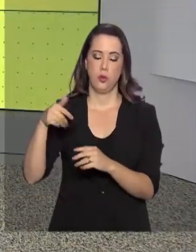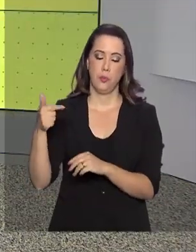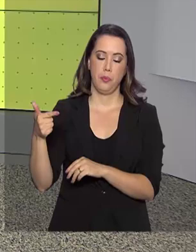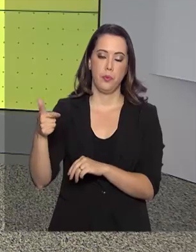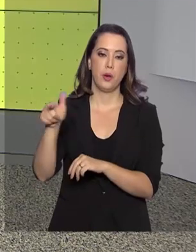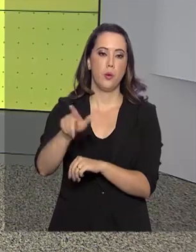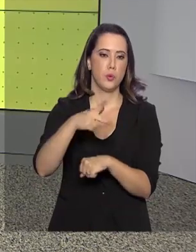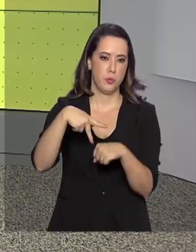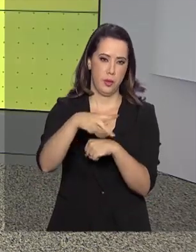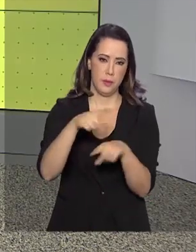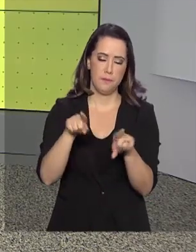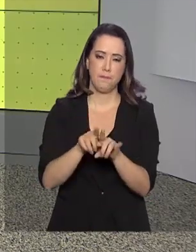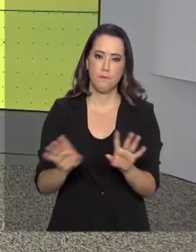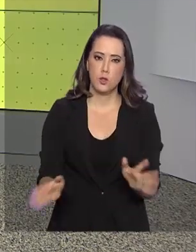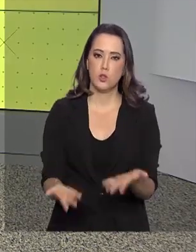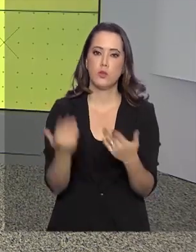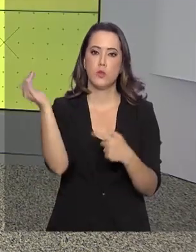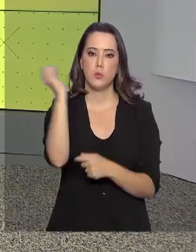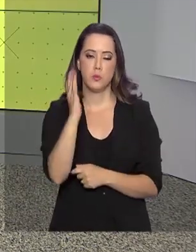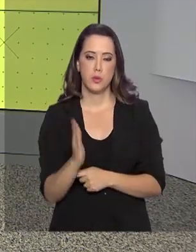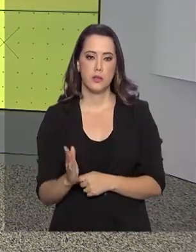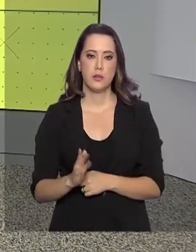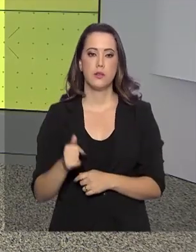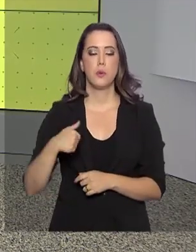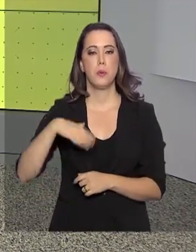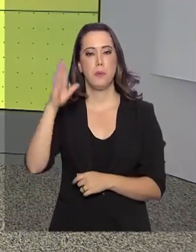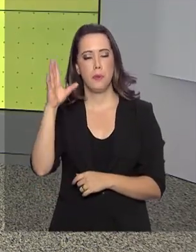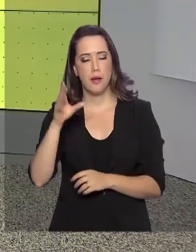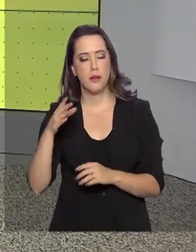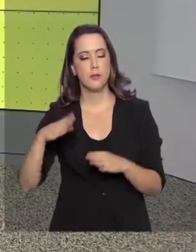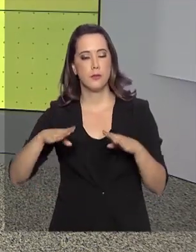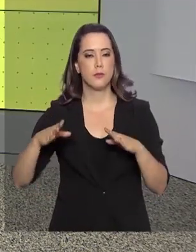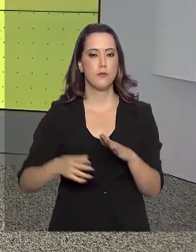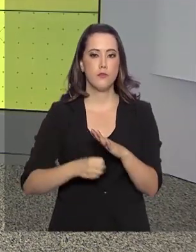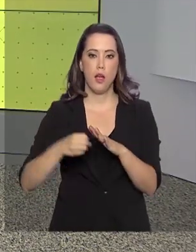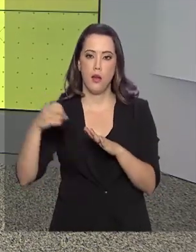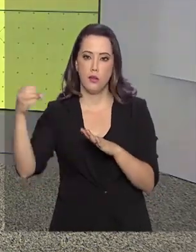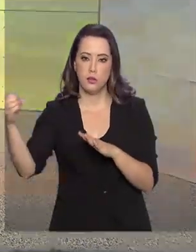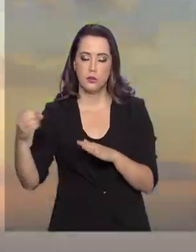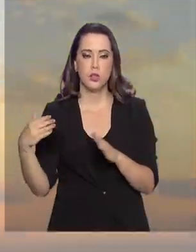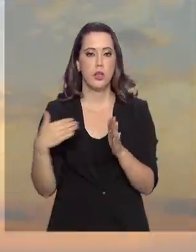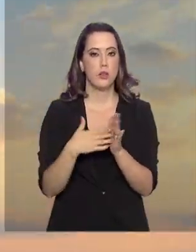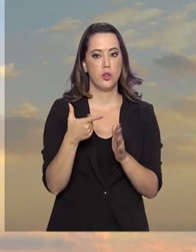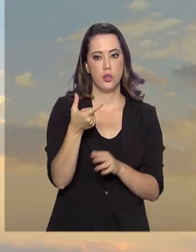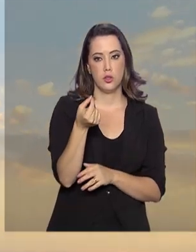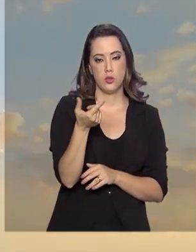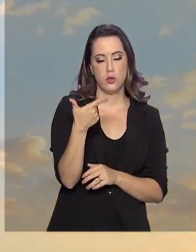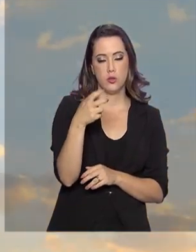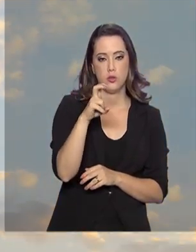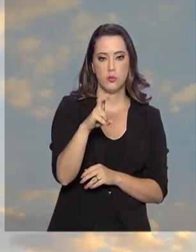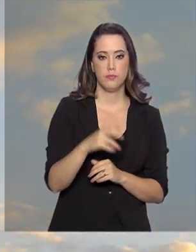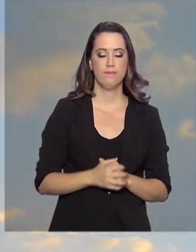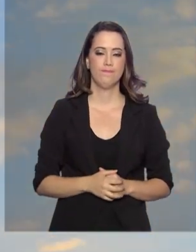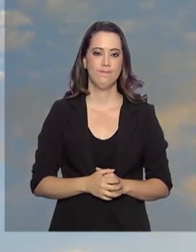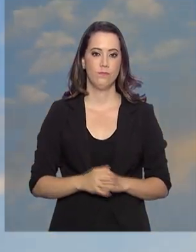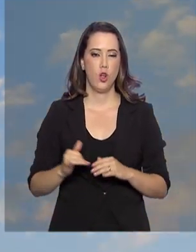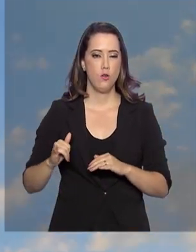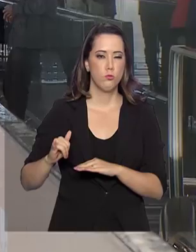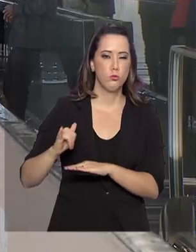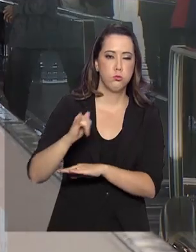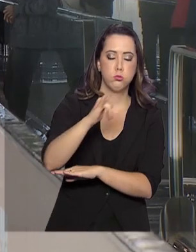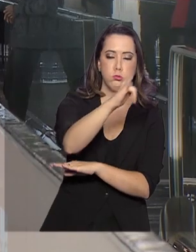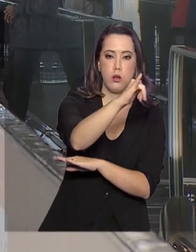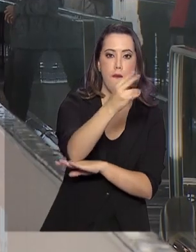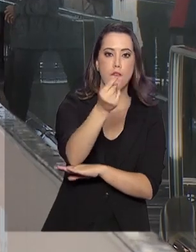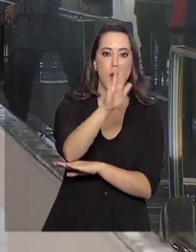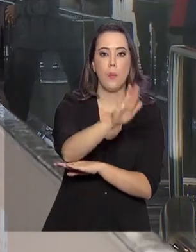mercado aéreo brasileiro e atrair mais passageiros até 2025 viajar para o exterior vai ficar um